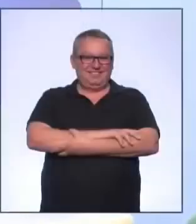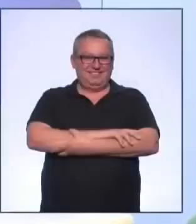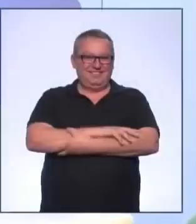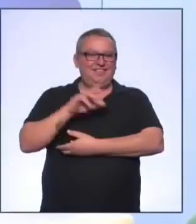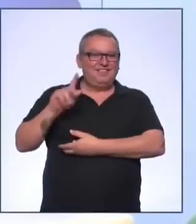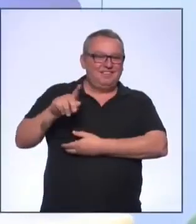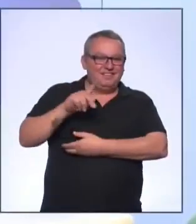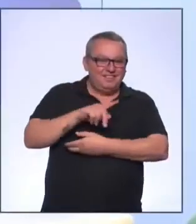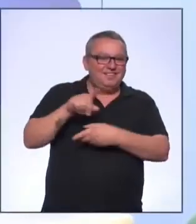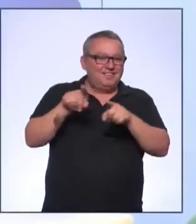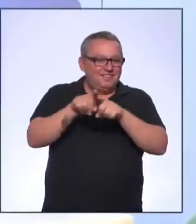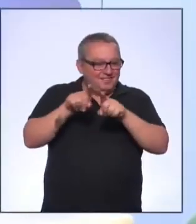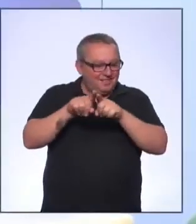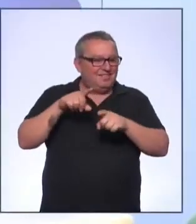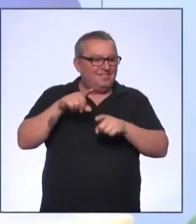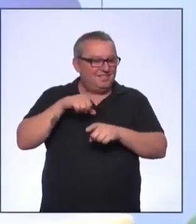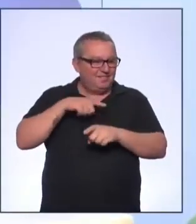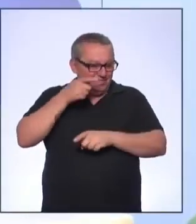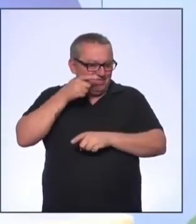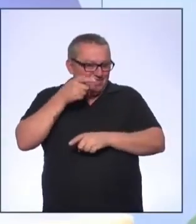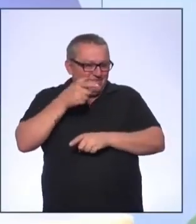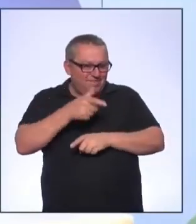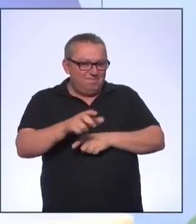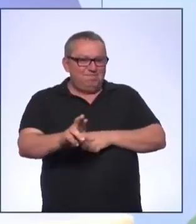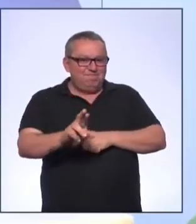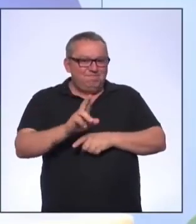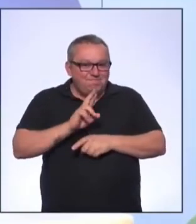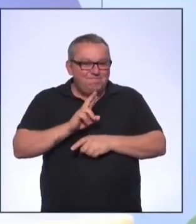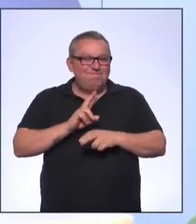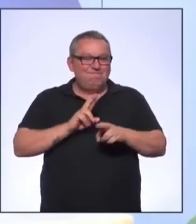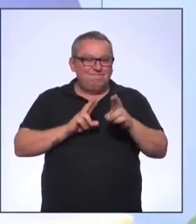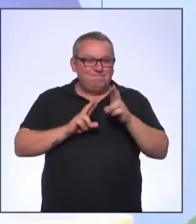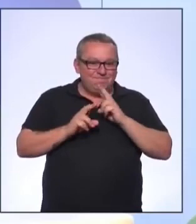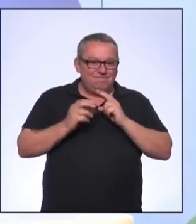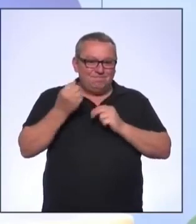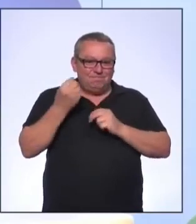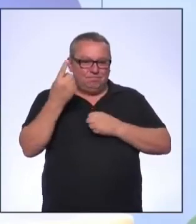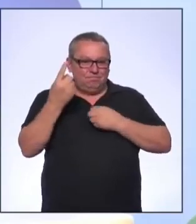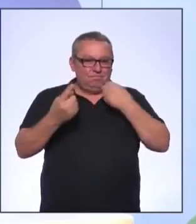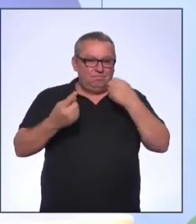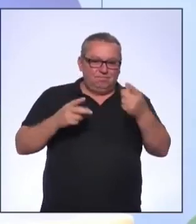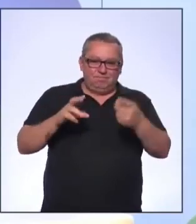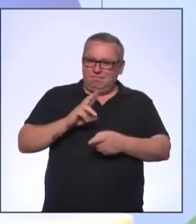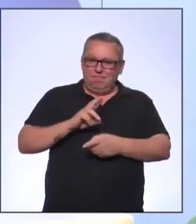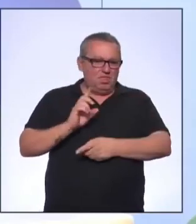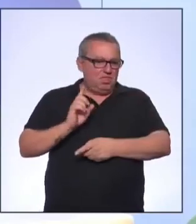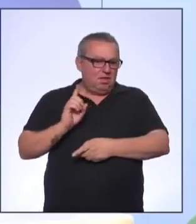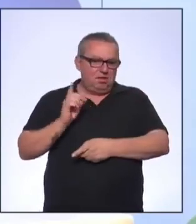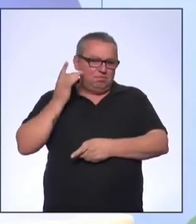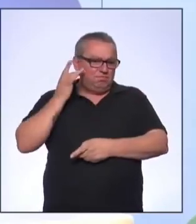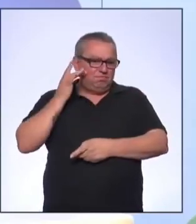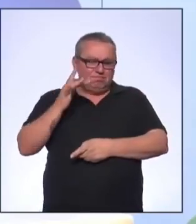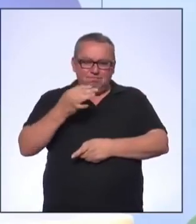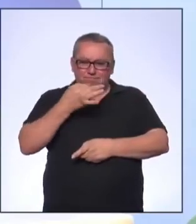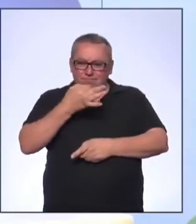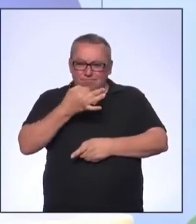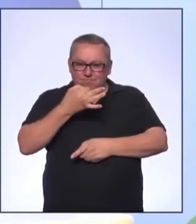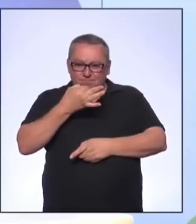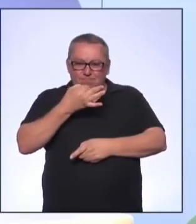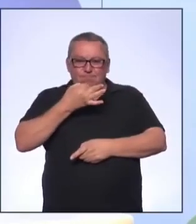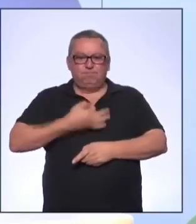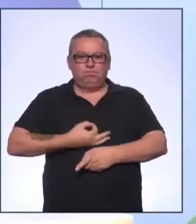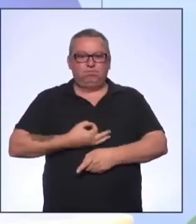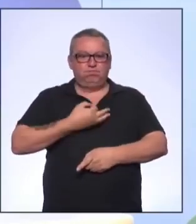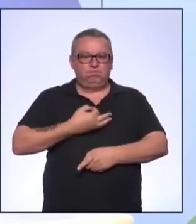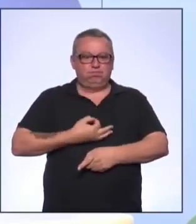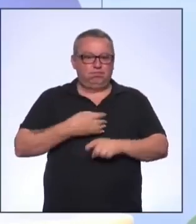Professor, eu estou olhando aqui as respostas e alguns dizendo que não sabem o que é argumentar e contra-argumentar. Nossa.